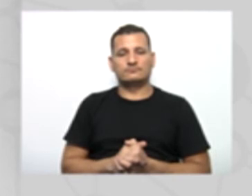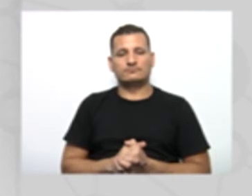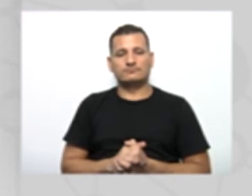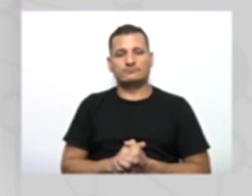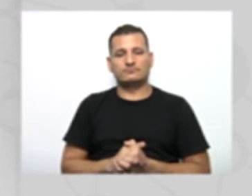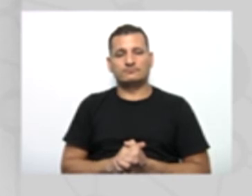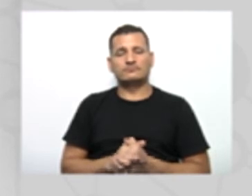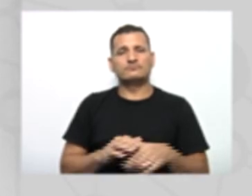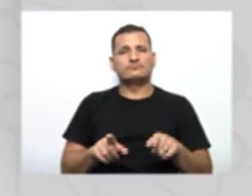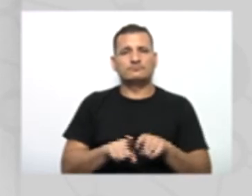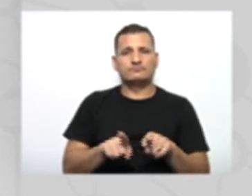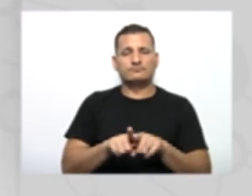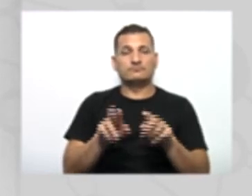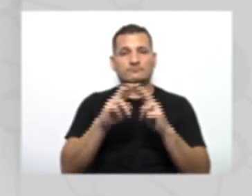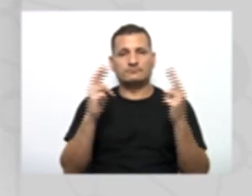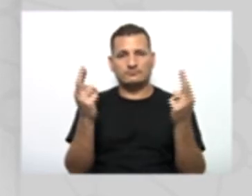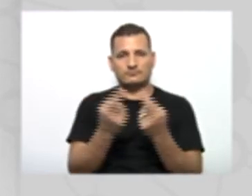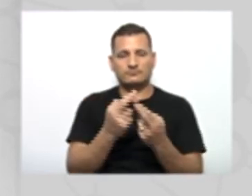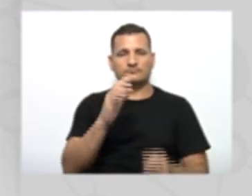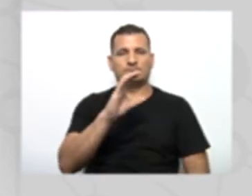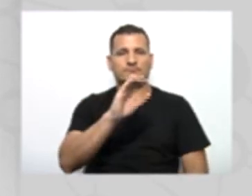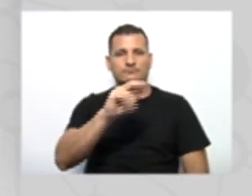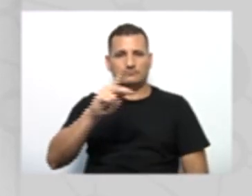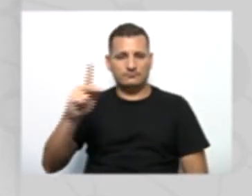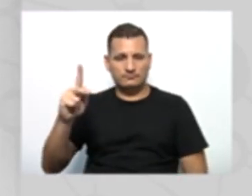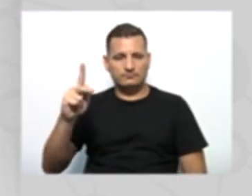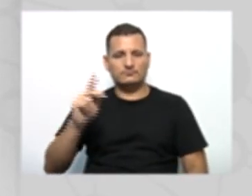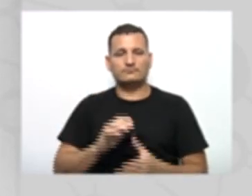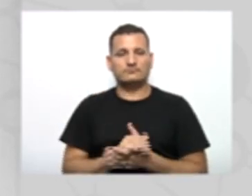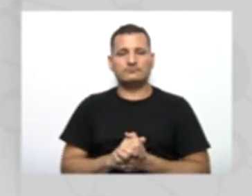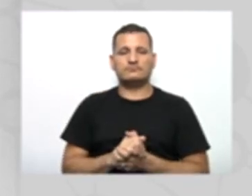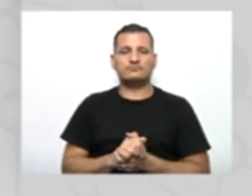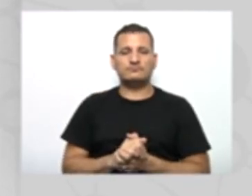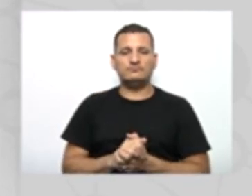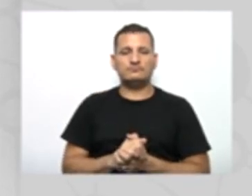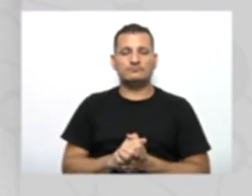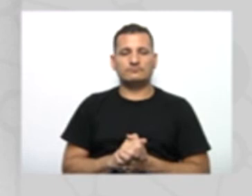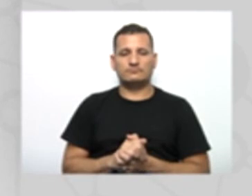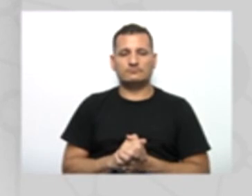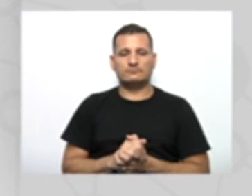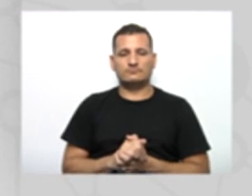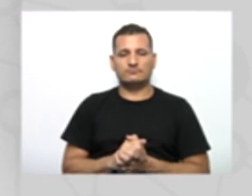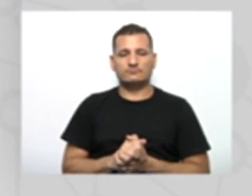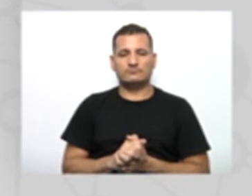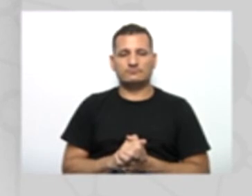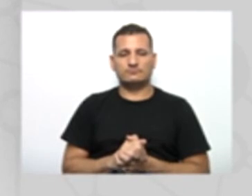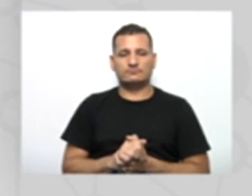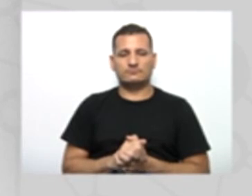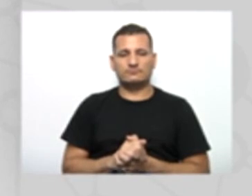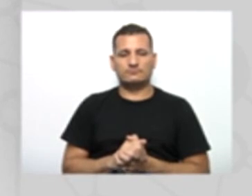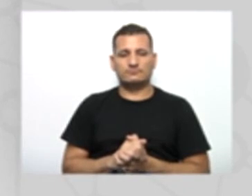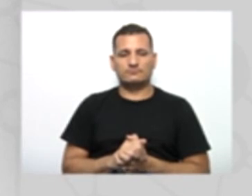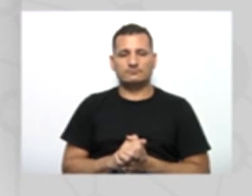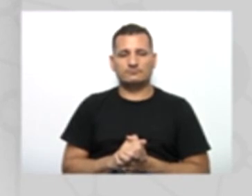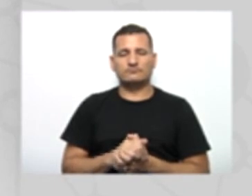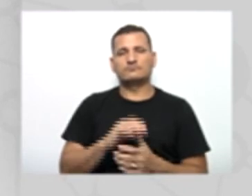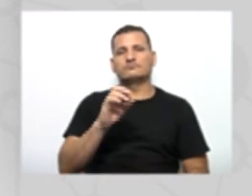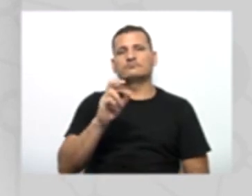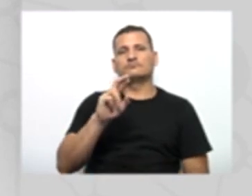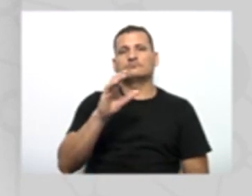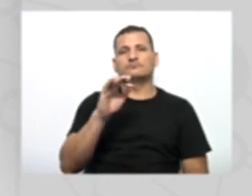respaldado pelo Estatuto da Criança e do Adolescente. Então, o ECA, Estatuto da Criança e do Adolescente, preconiza